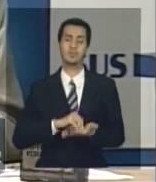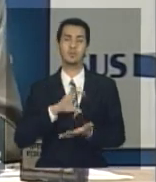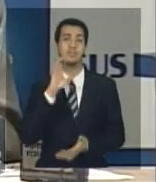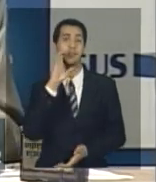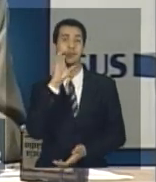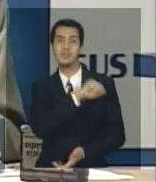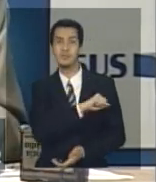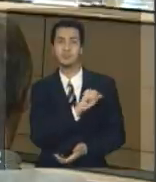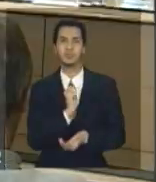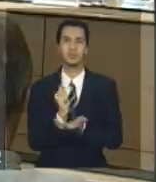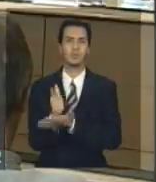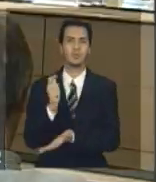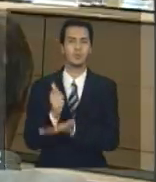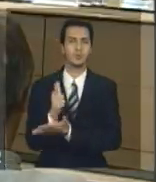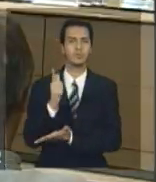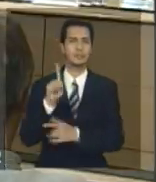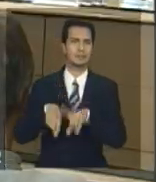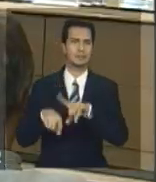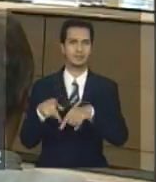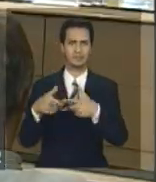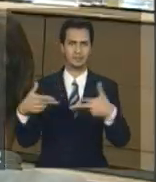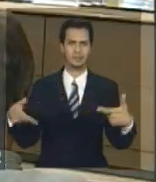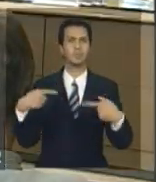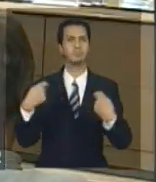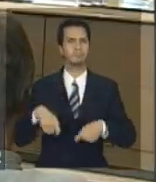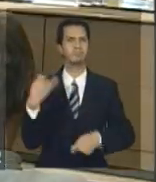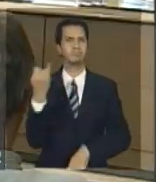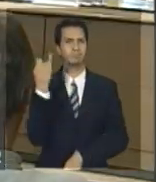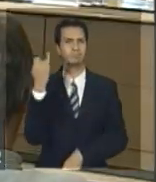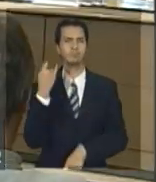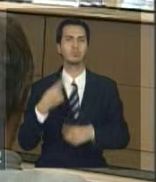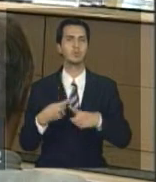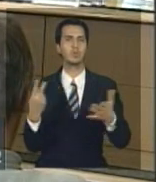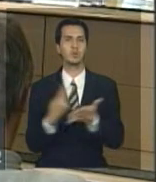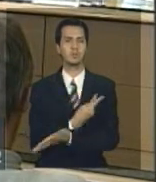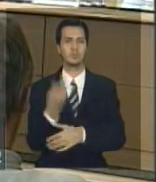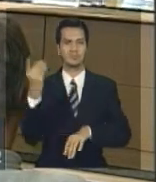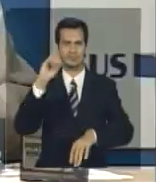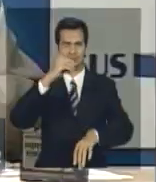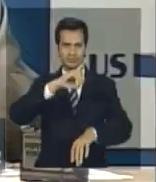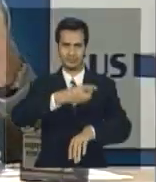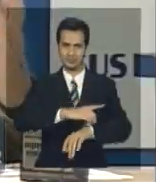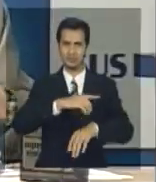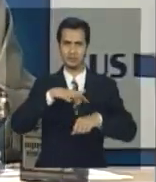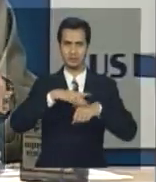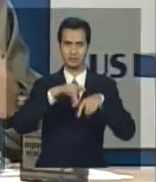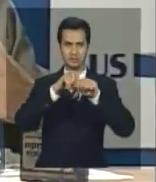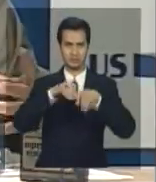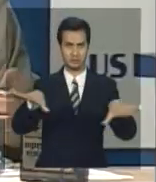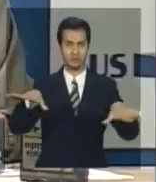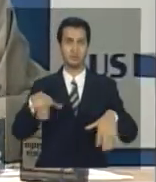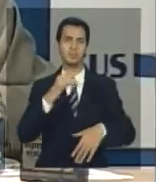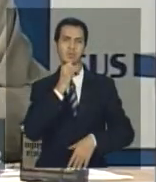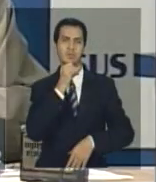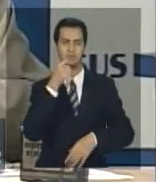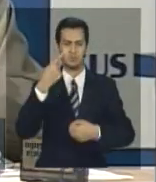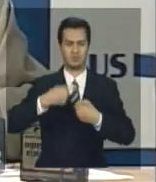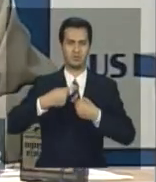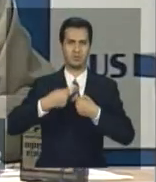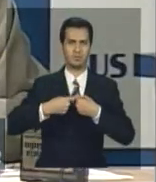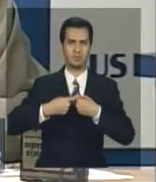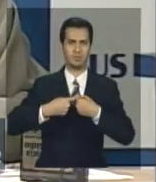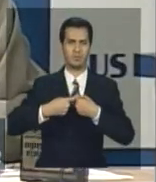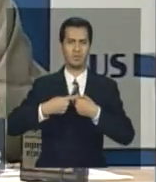comprar rapidamente insumos que são importantes quando a gente tem uma transmissão de dengue. Então, por exemplo, um município ou um estado que começar,